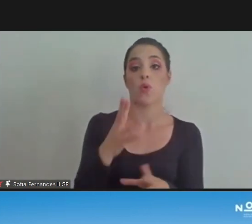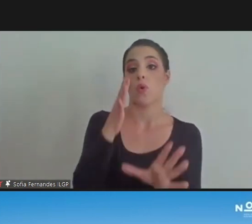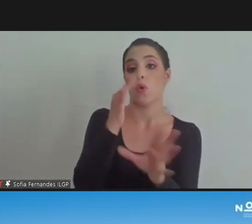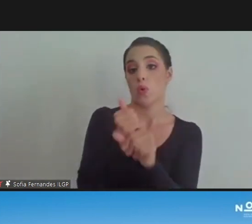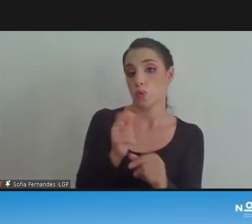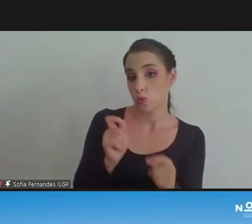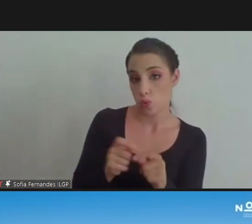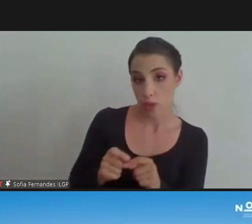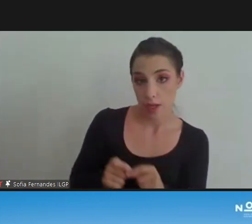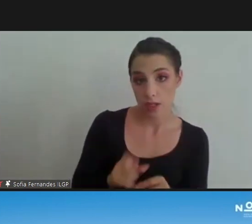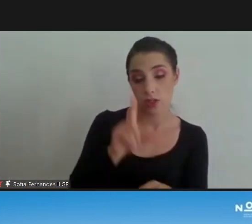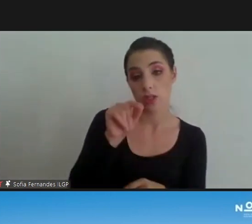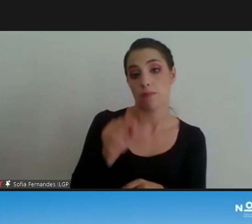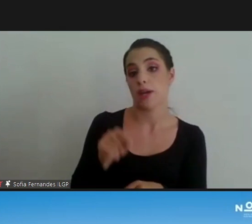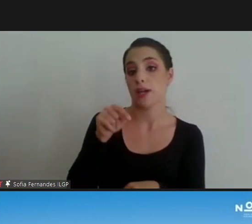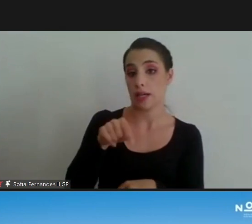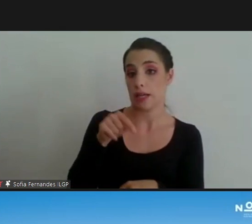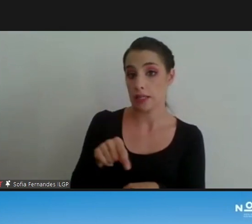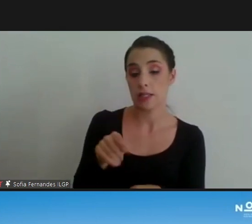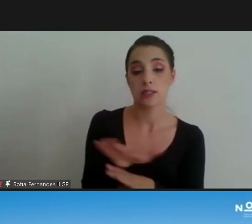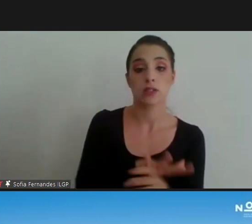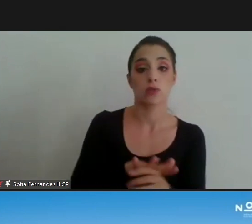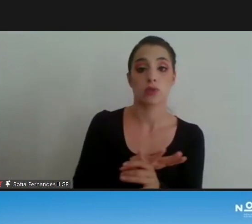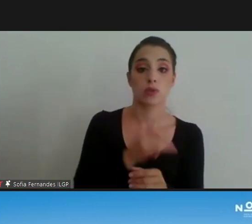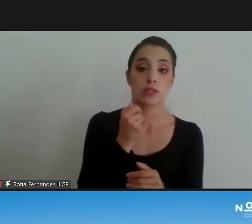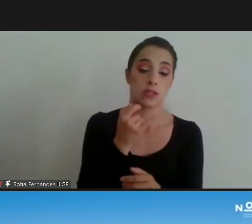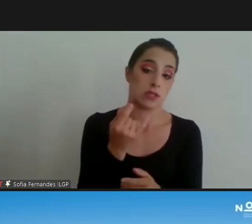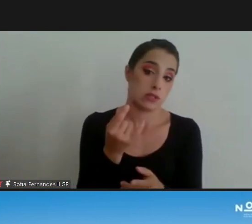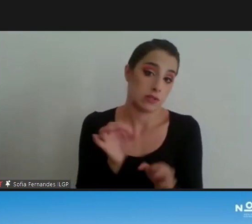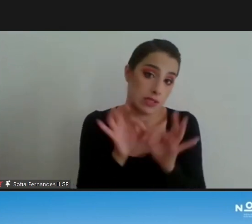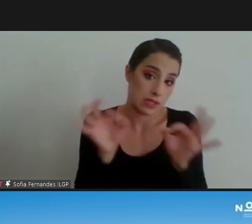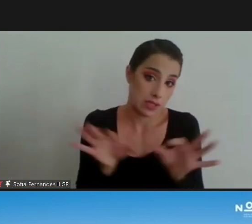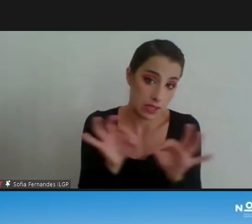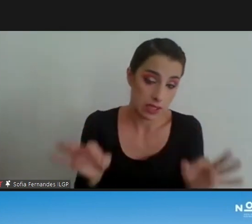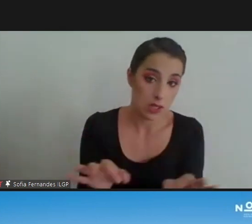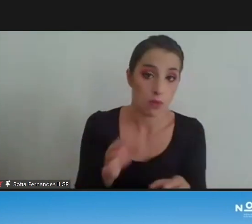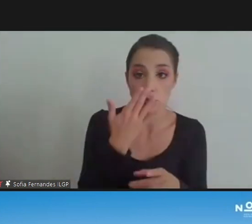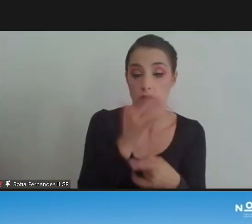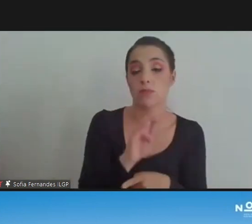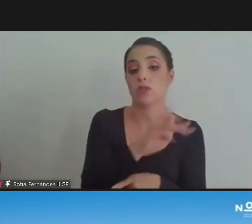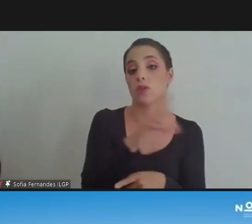colegas que estejam aqui em situações idênticas como São Tomé?